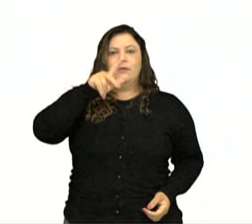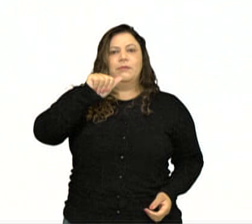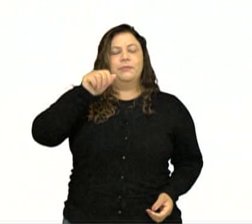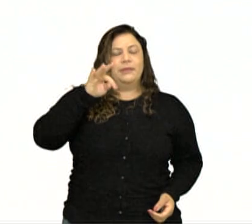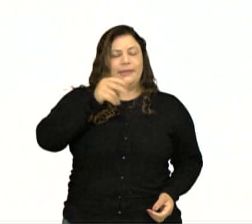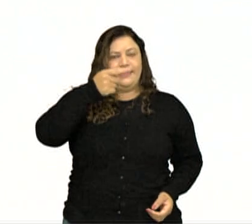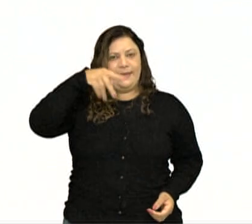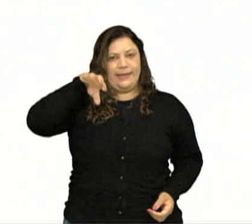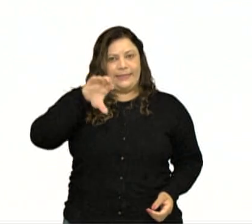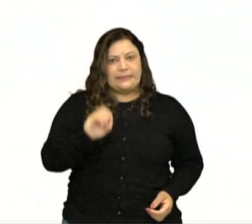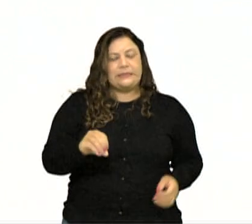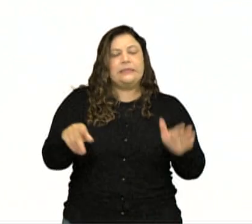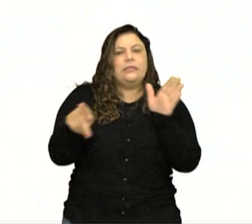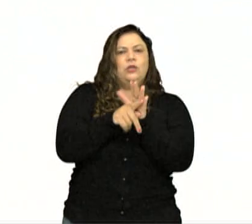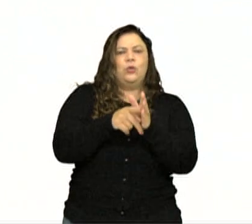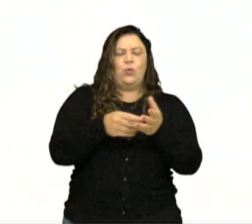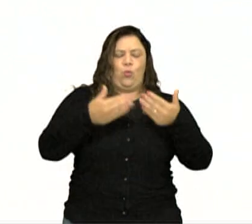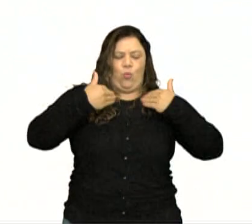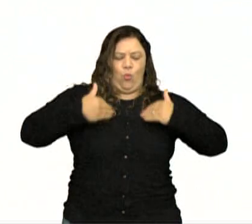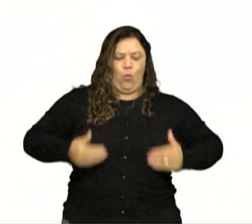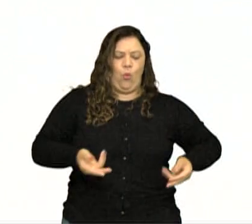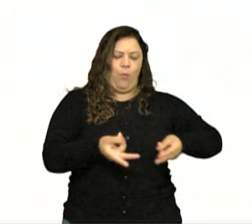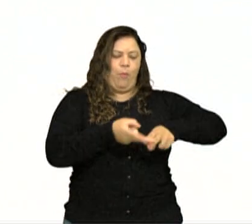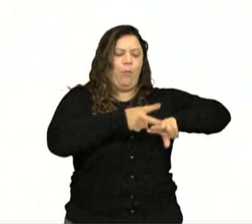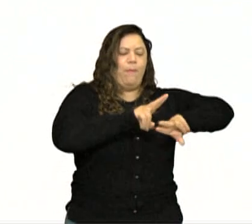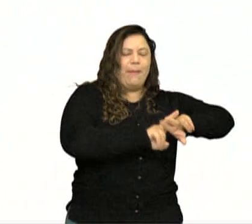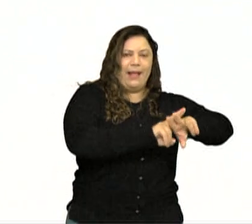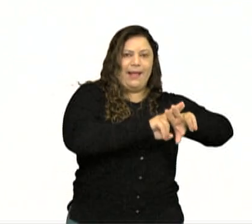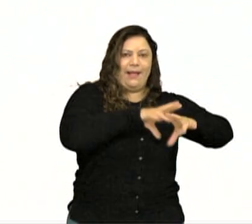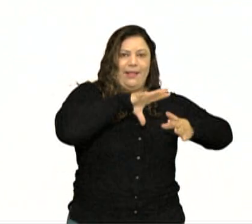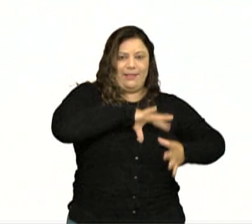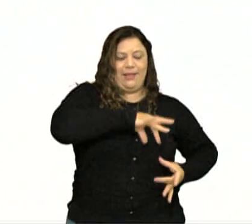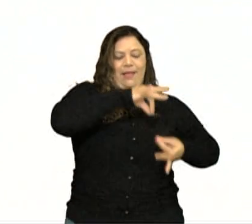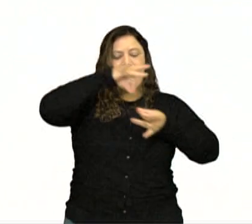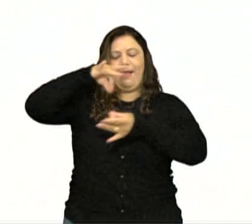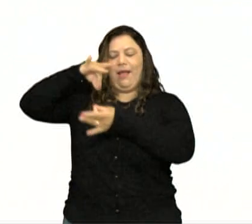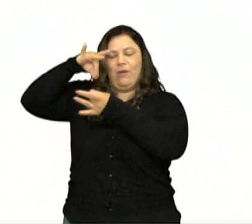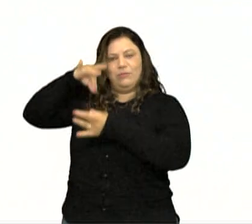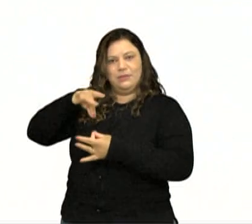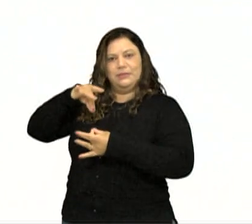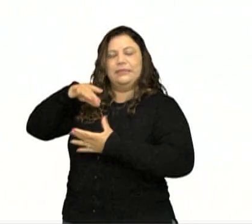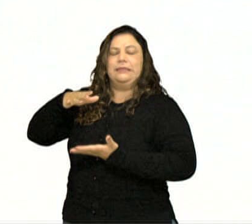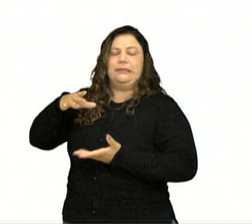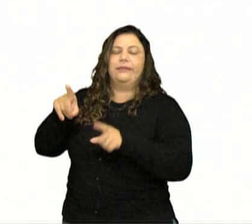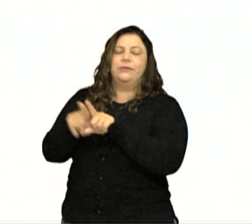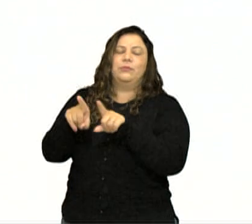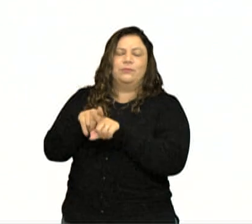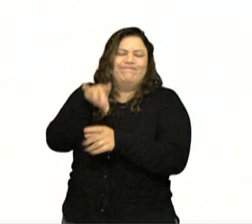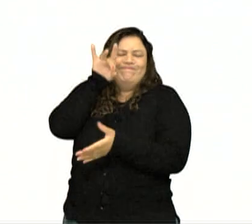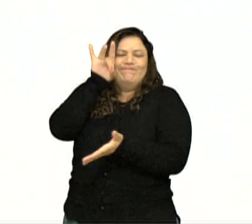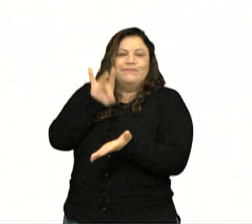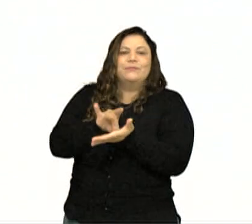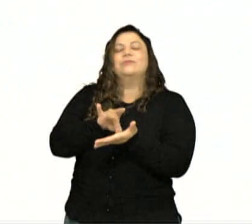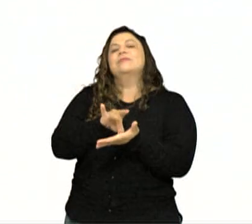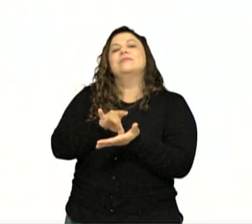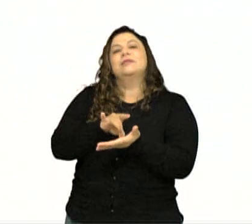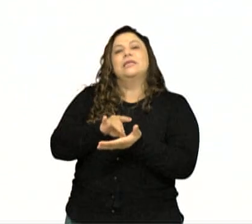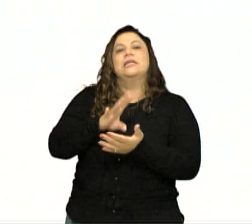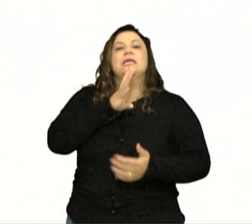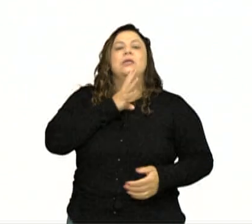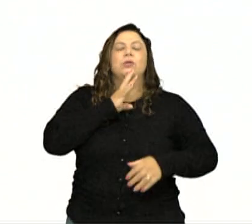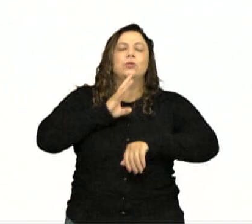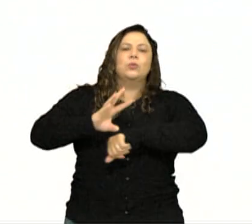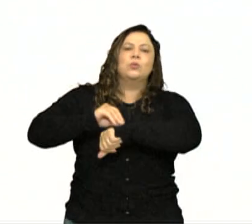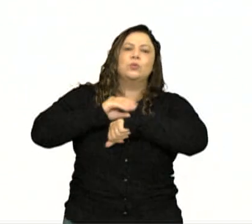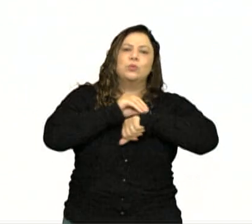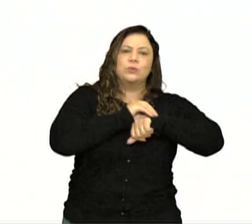cárcere da alma, é a partir da alma que nós conseguimos alcançar um verdadeiro conhecimento. O corpo,